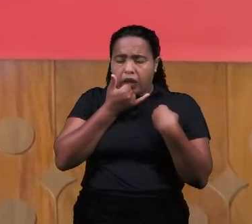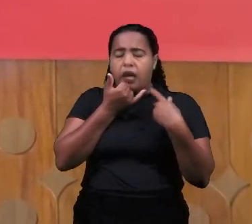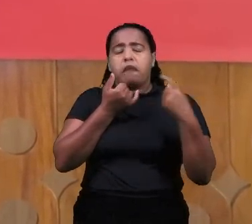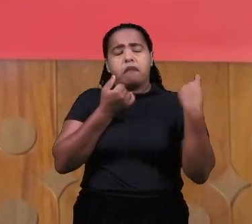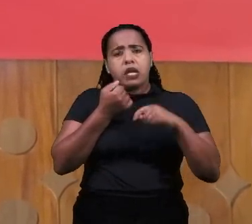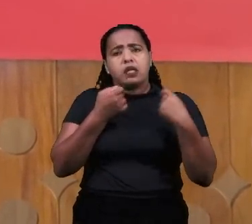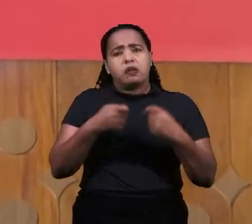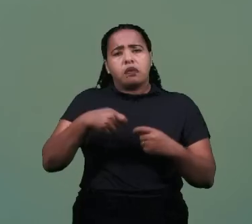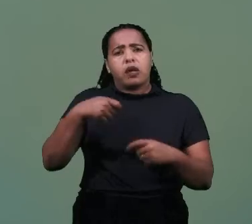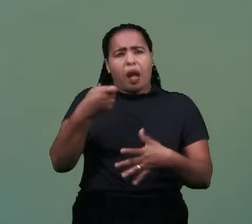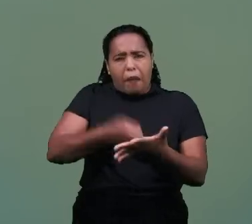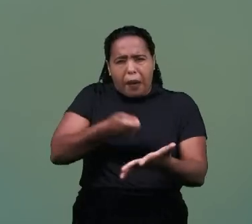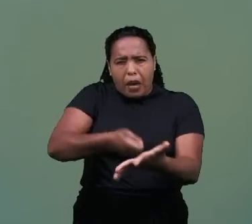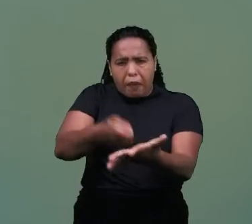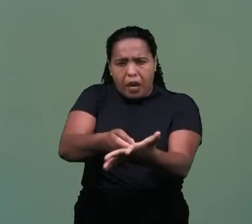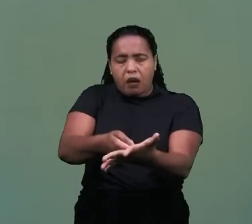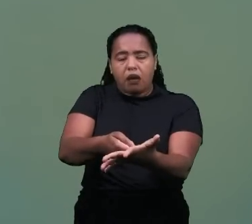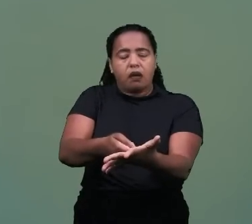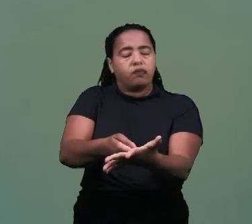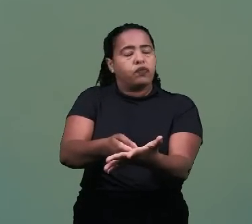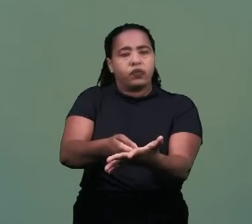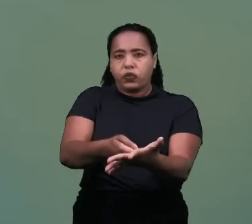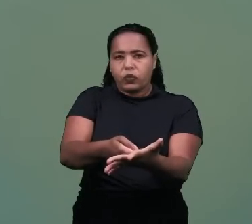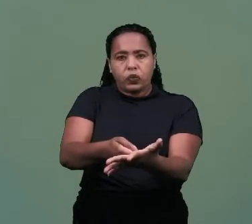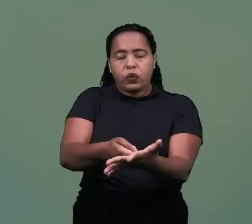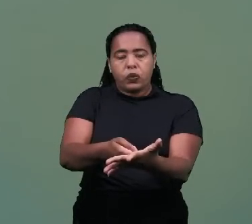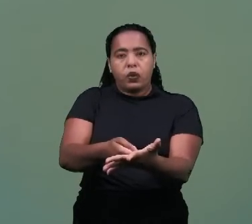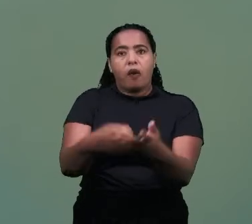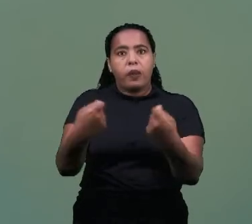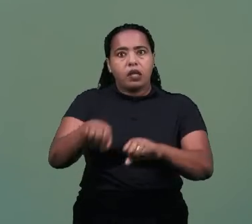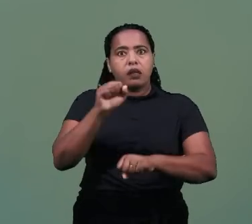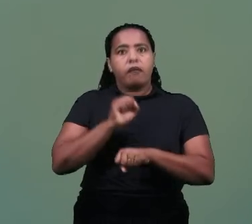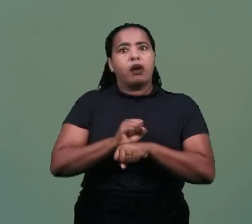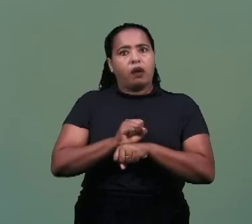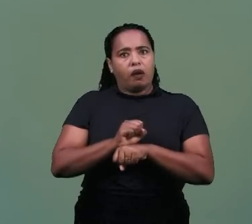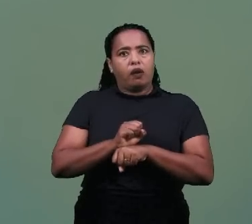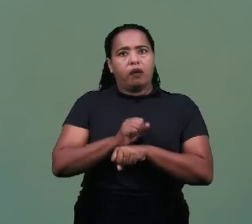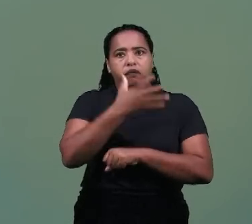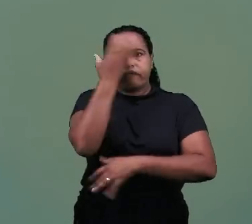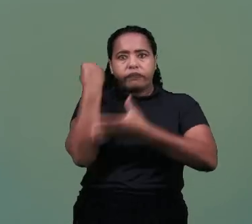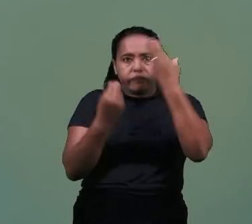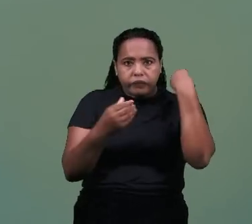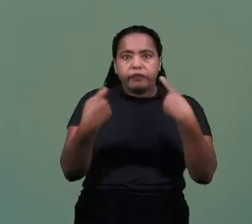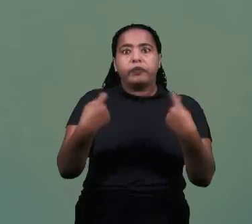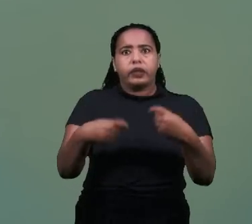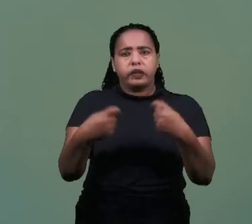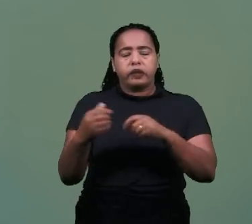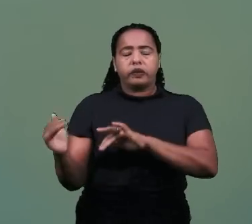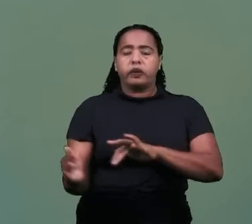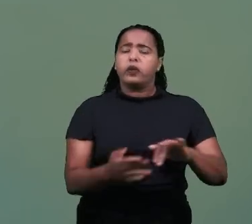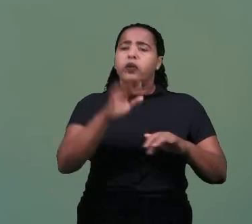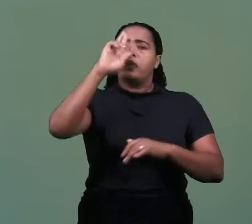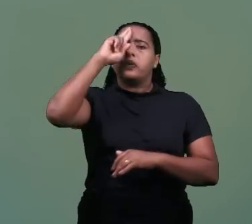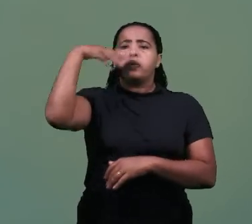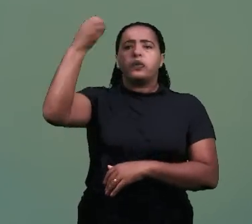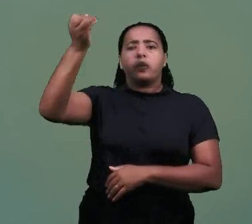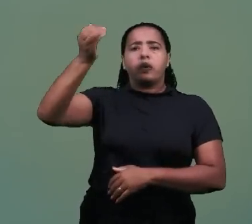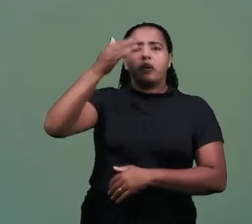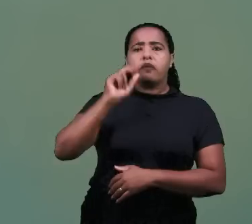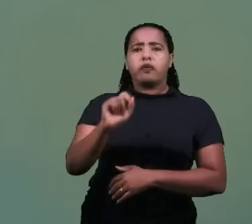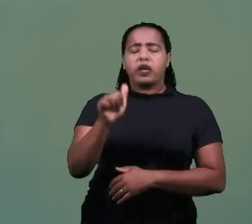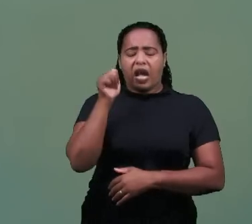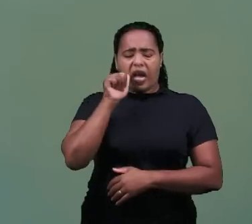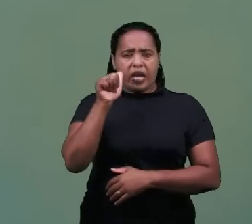perdoar. Isso mostrava uma revelação, eu dava uma revelação a respeito de uma serva que